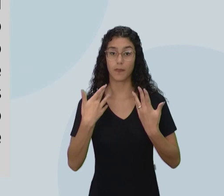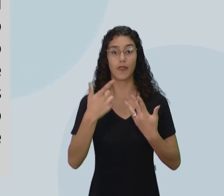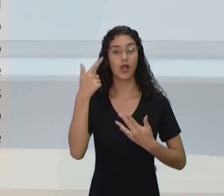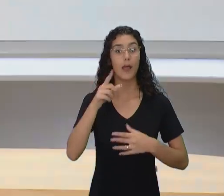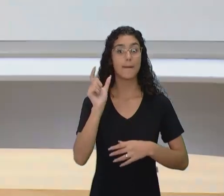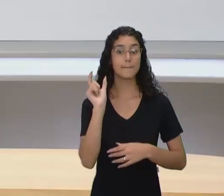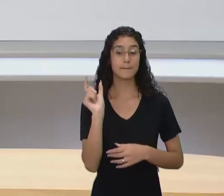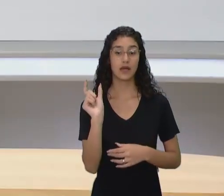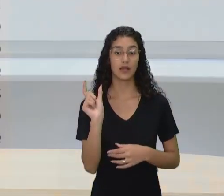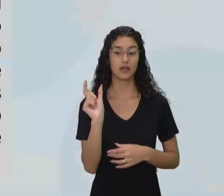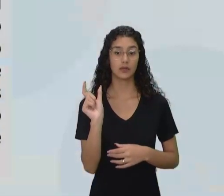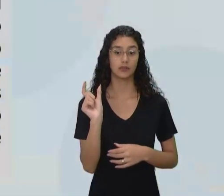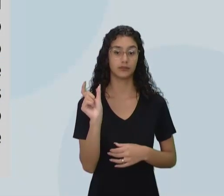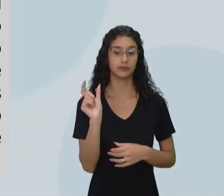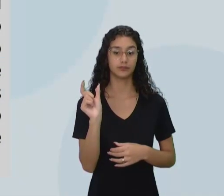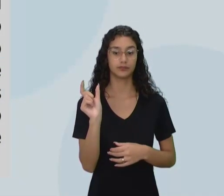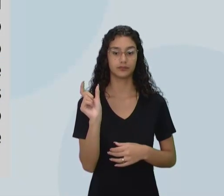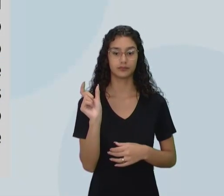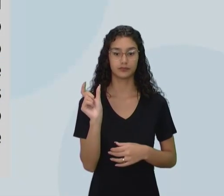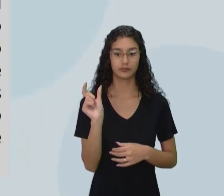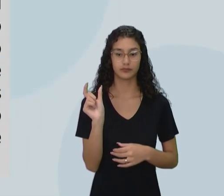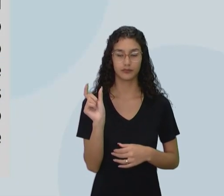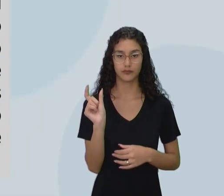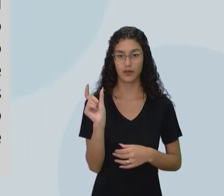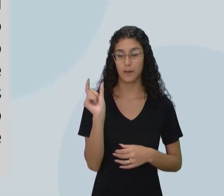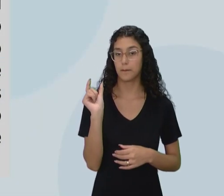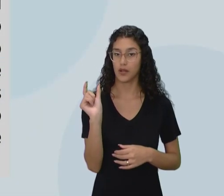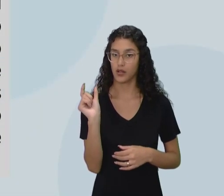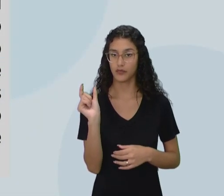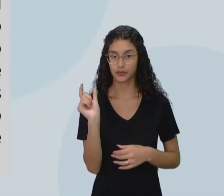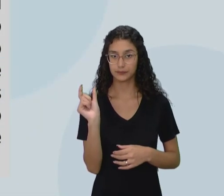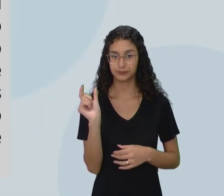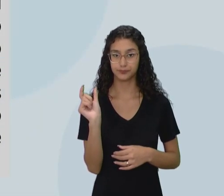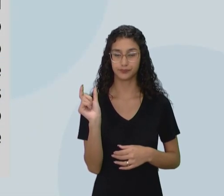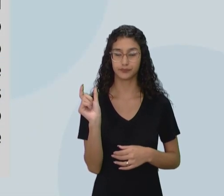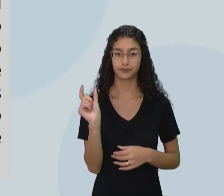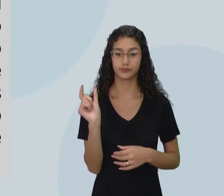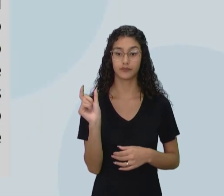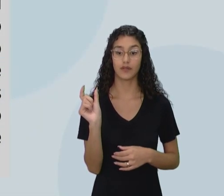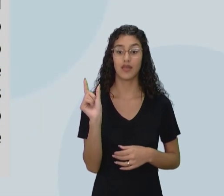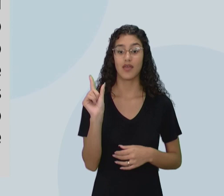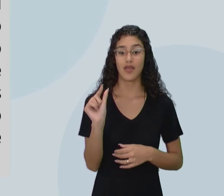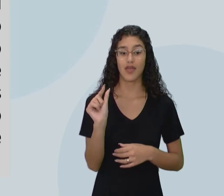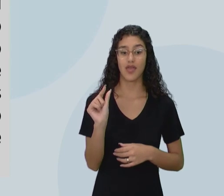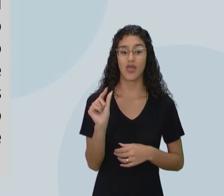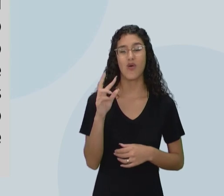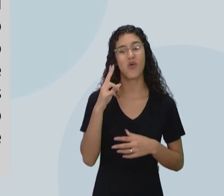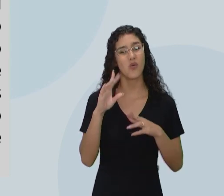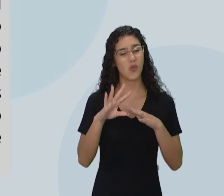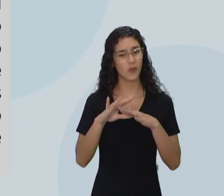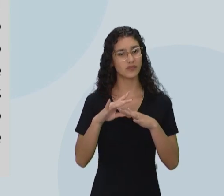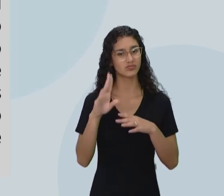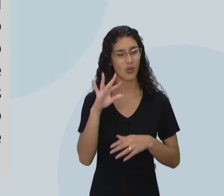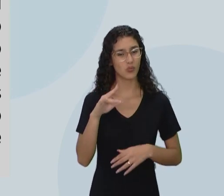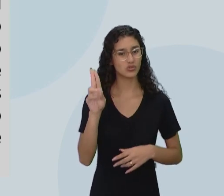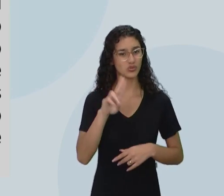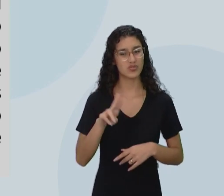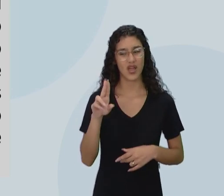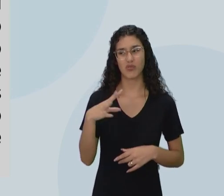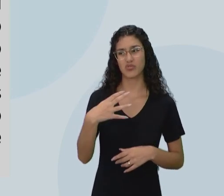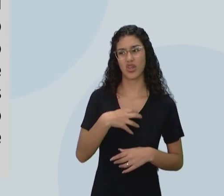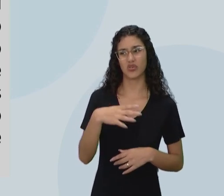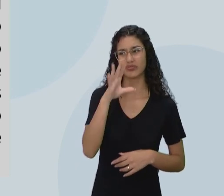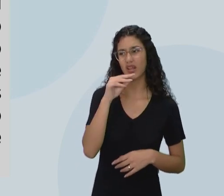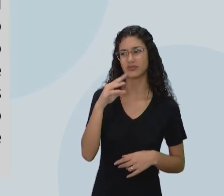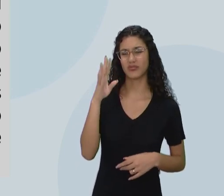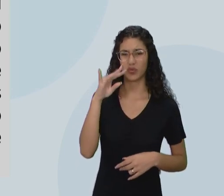ele considera que a palavra, pode deixar na tela, tá? Pode deixar na tela, que a palavra agrotóxico é uma palavra pesada, é uma palavra que tem um tom desagradável,